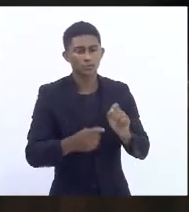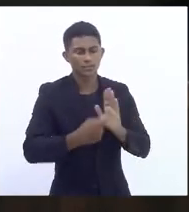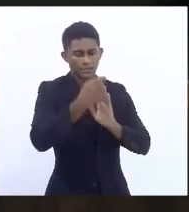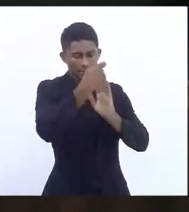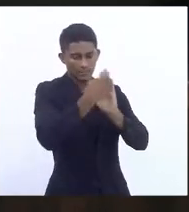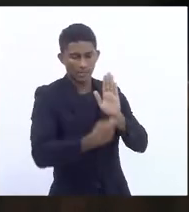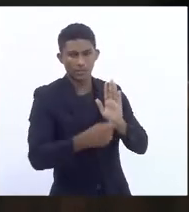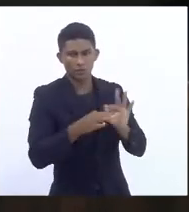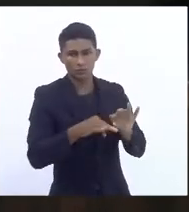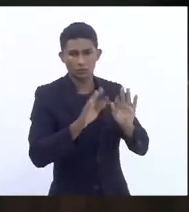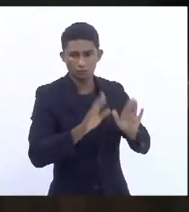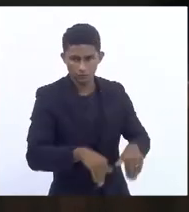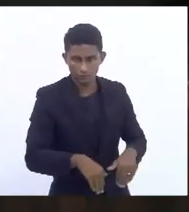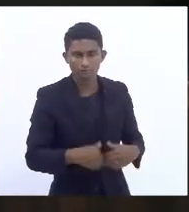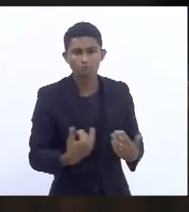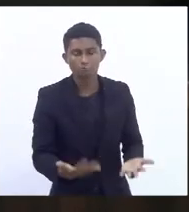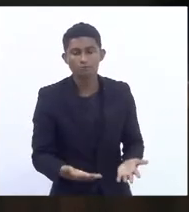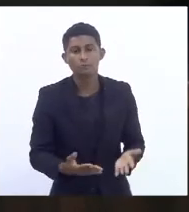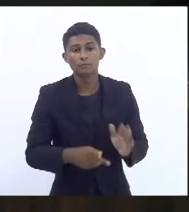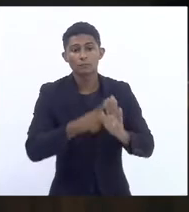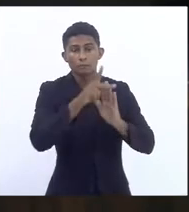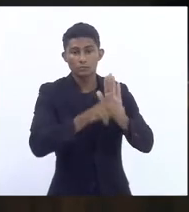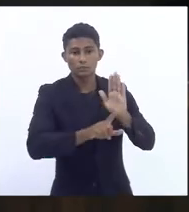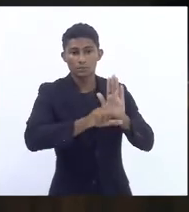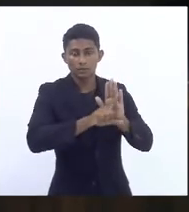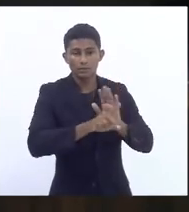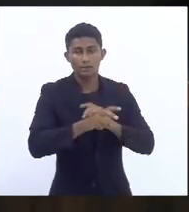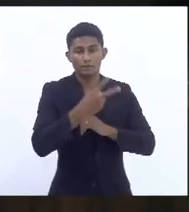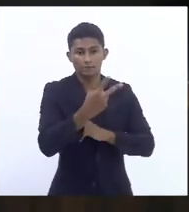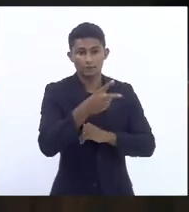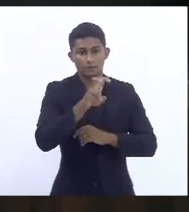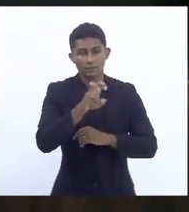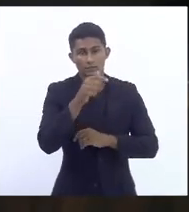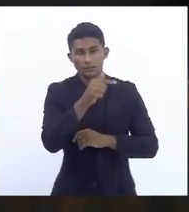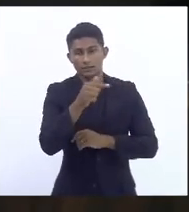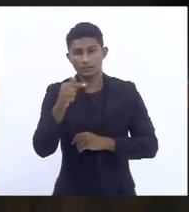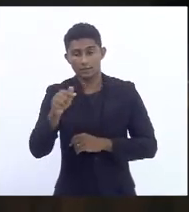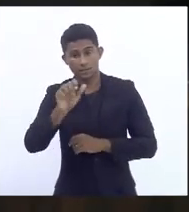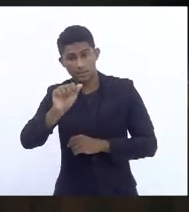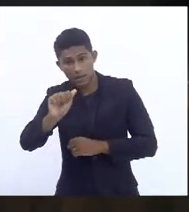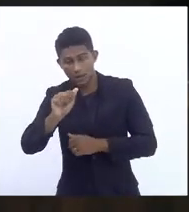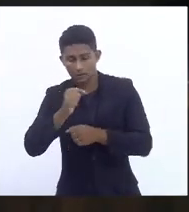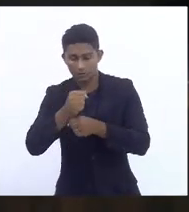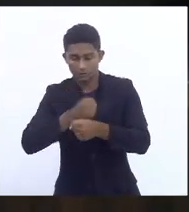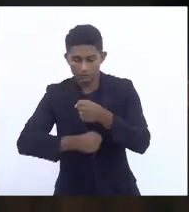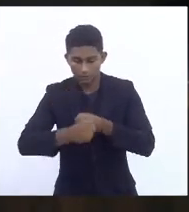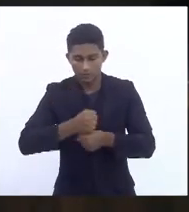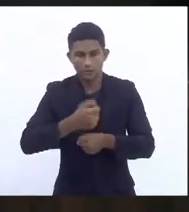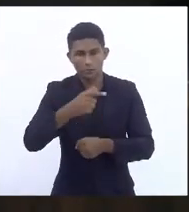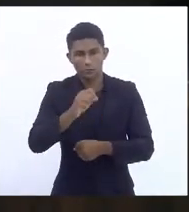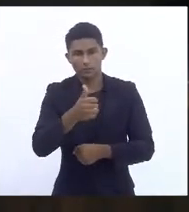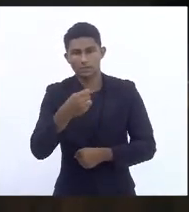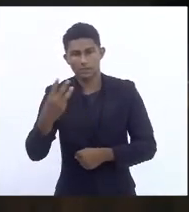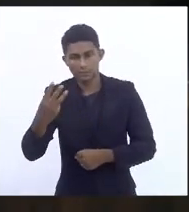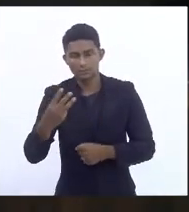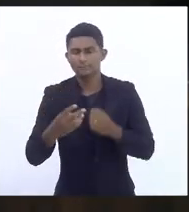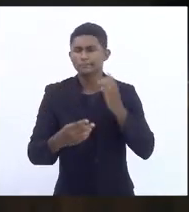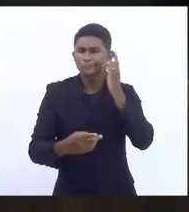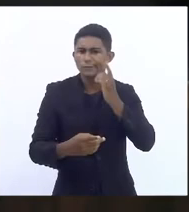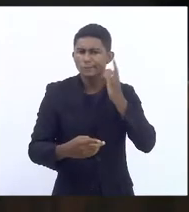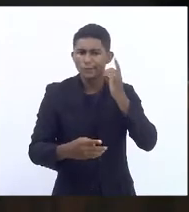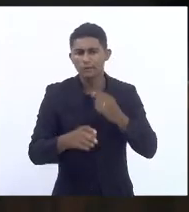vencido. Projeto de Lei 2577-A, de 2013, deputado André Siciliano, que